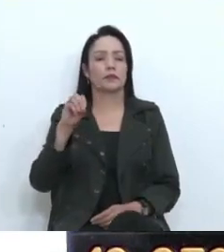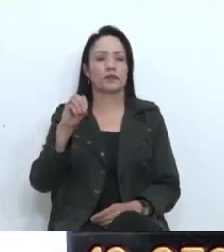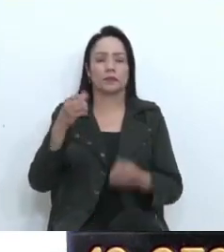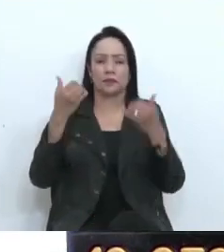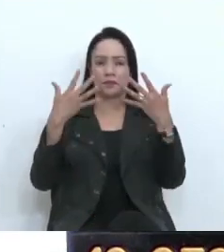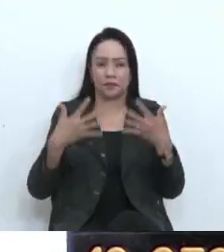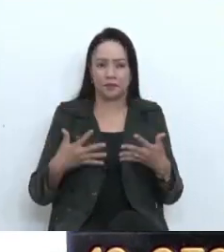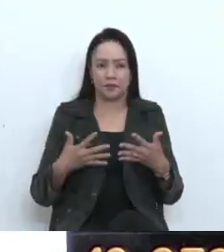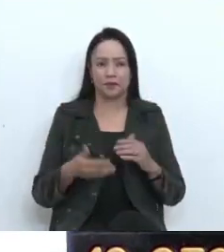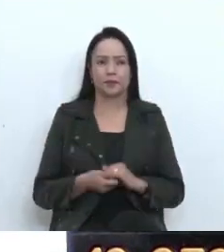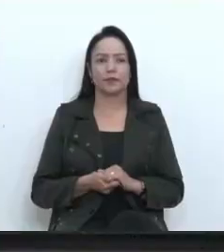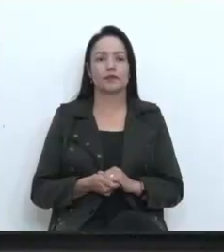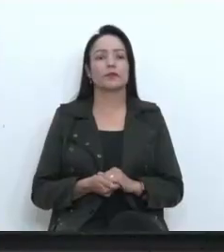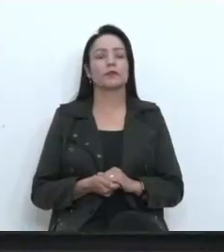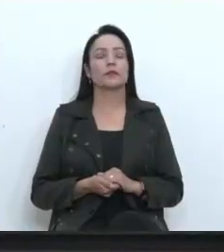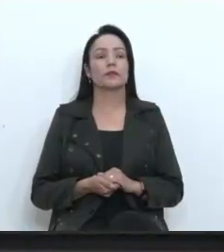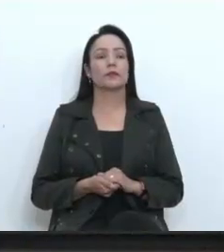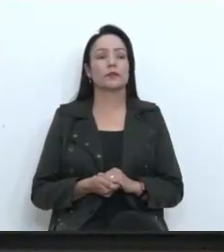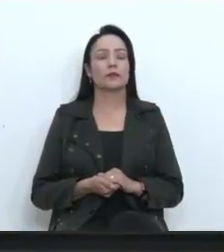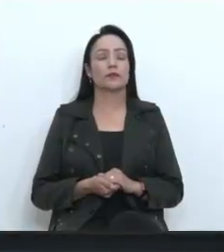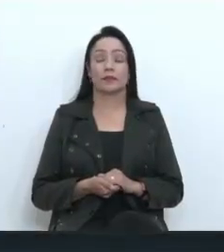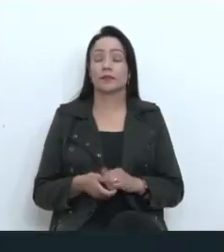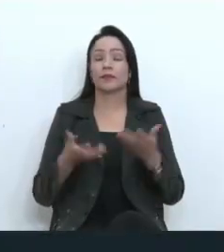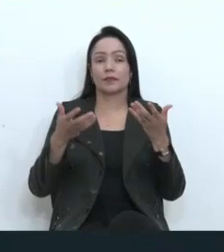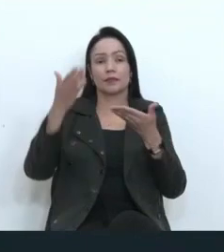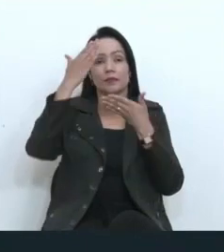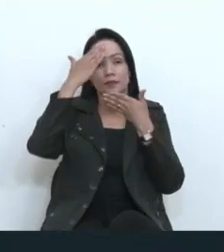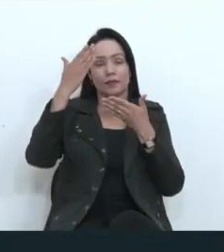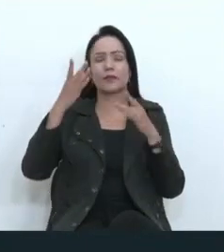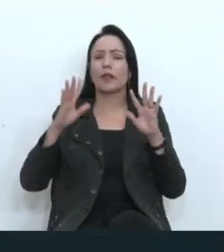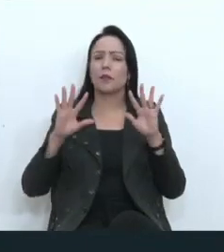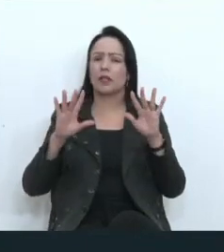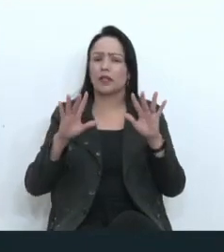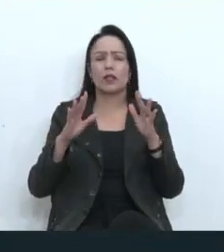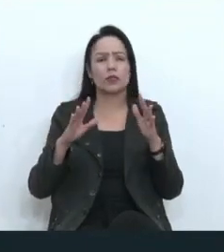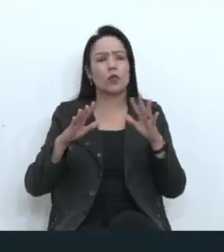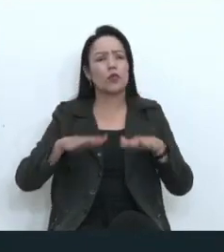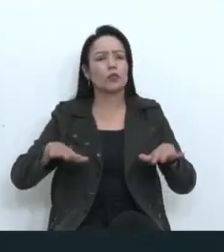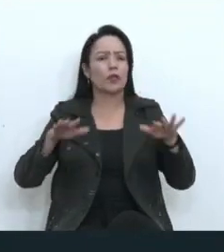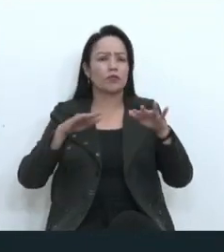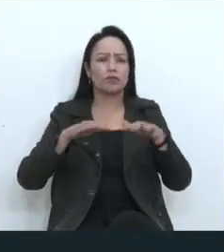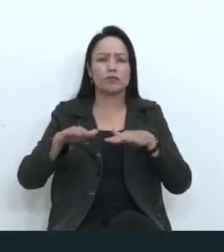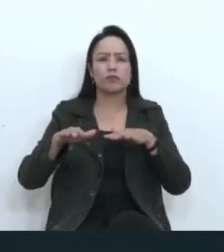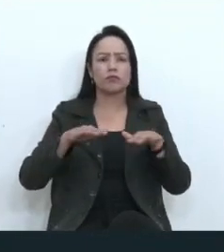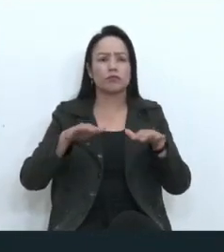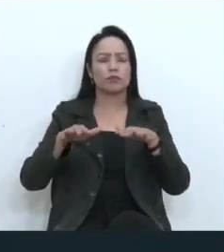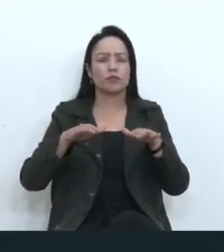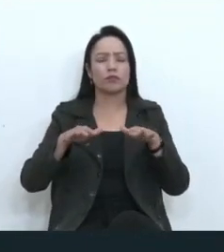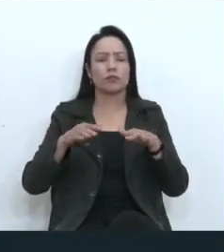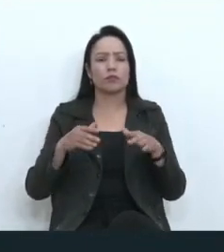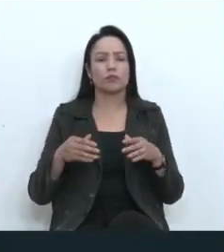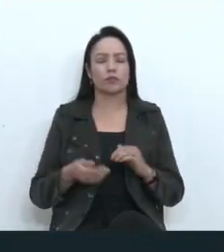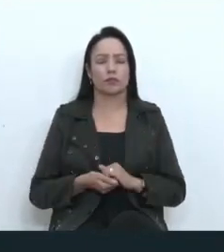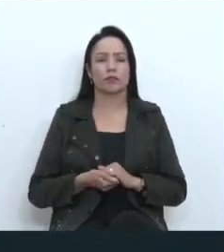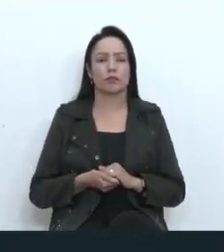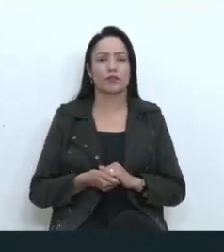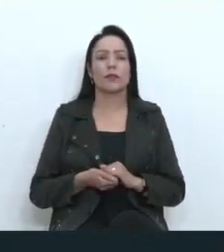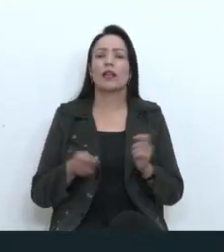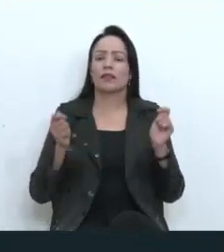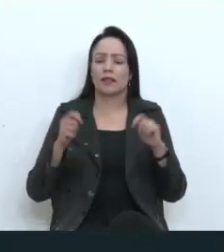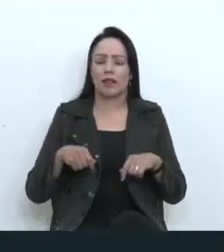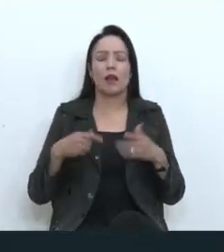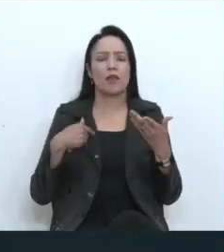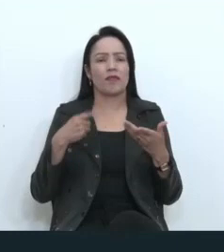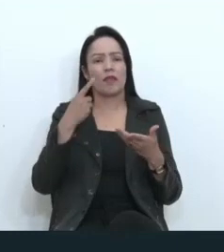Vereador eu quero agradecer ao plenário que se mobilizou para permitir a deliberação